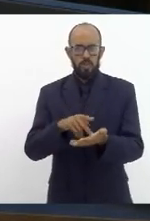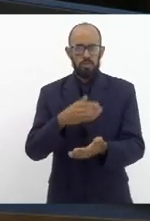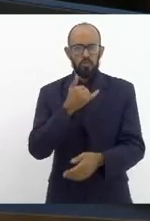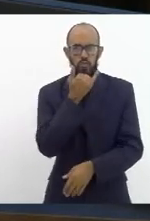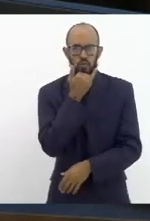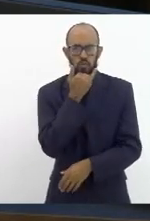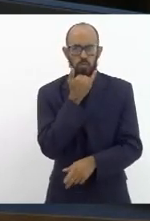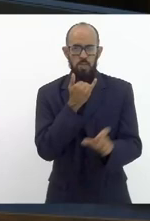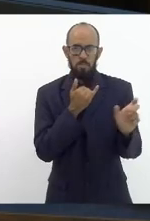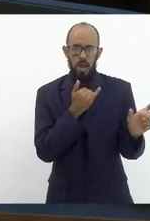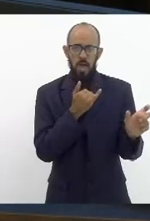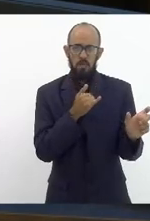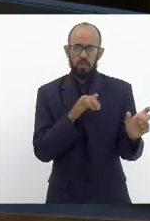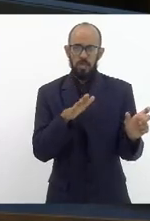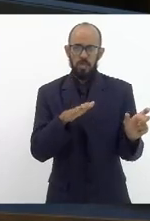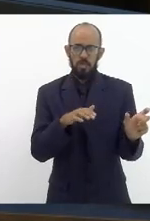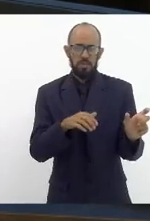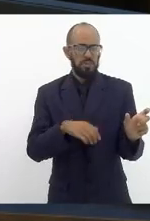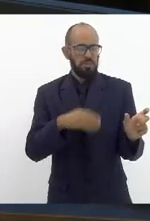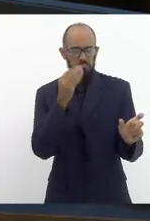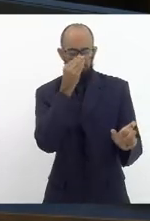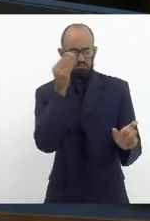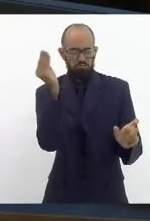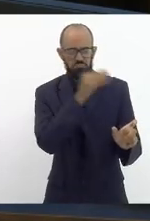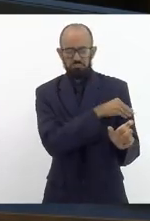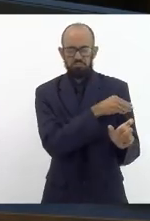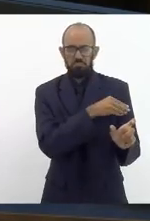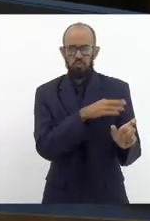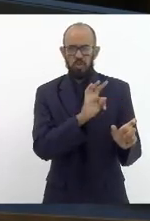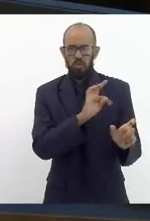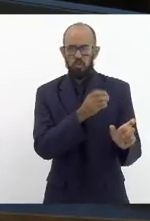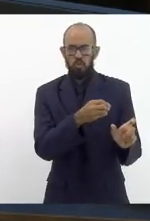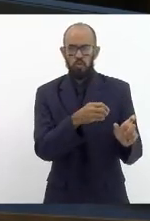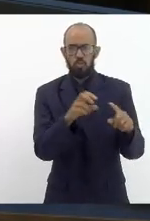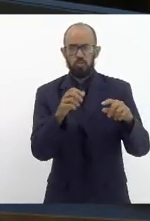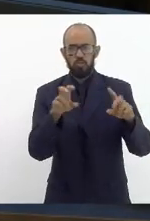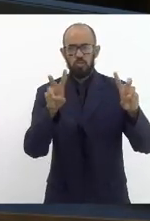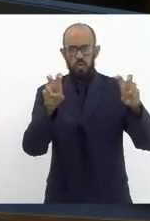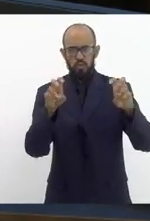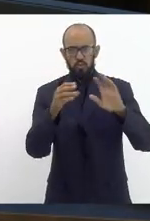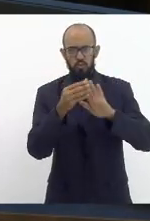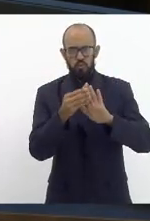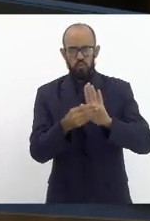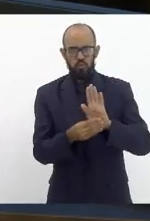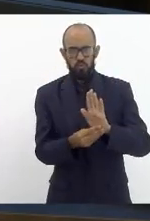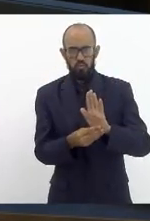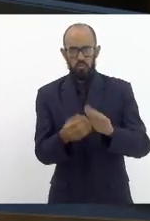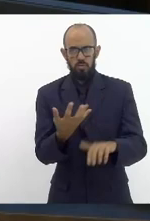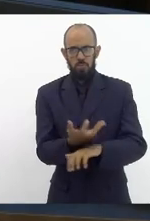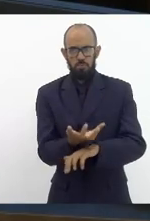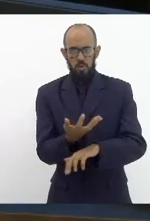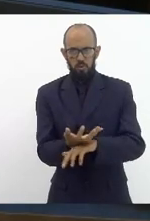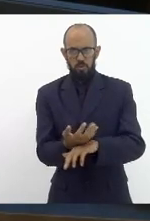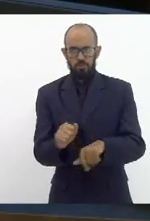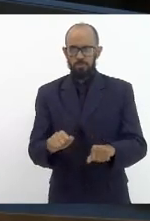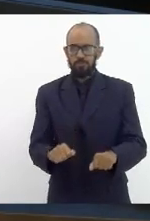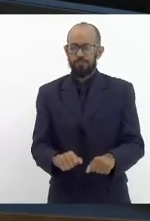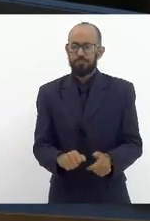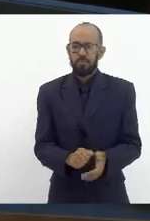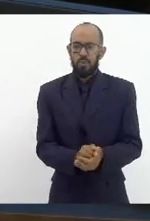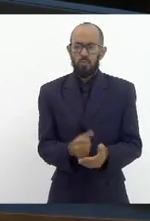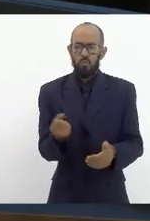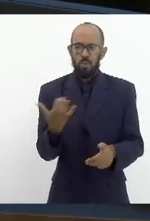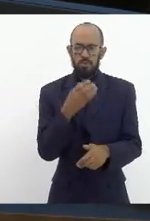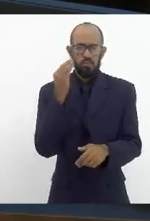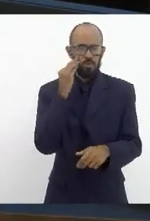mas cagar e andar solenemente para a pauta, porque isso dá trabalho. A cada vez que a gente luta, por exemplo, para ampliar o